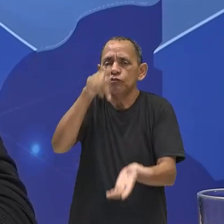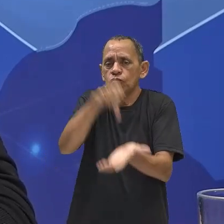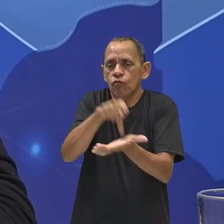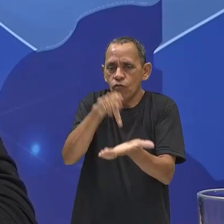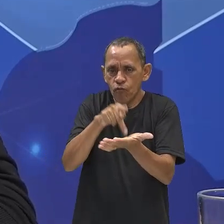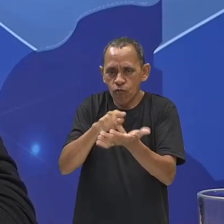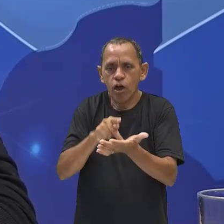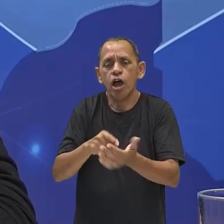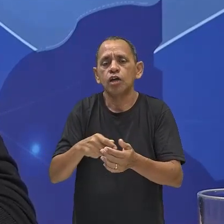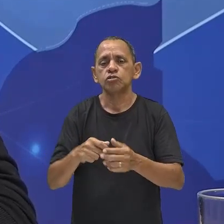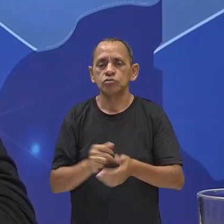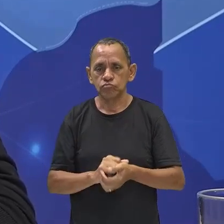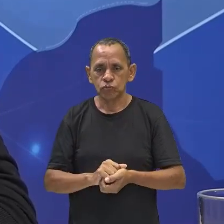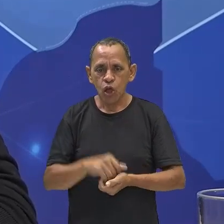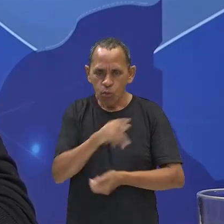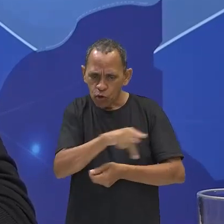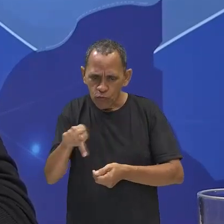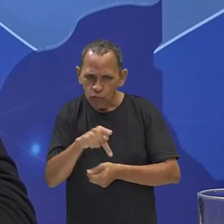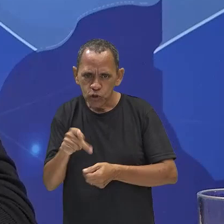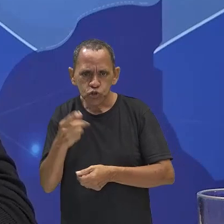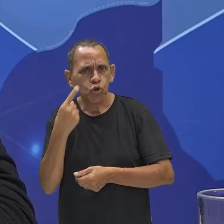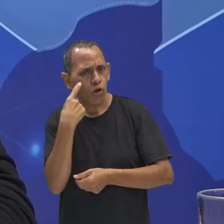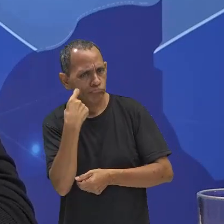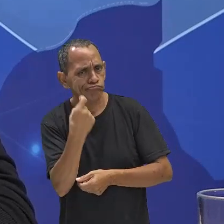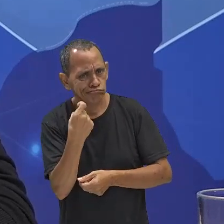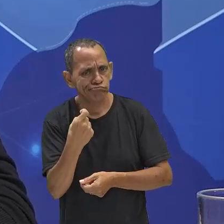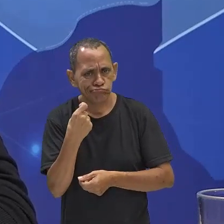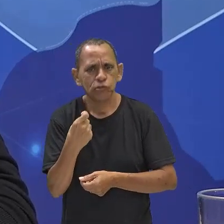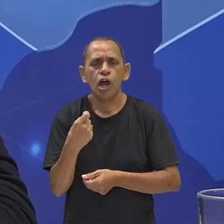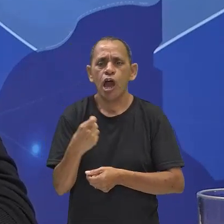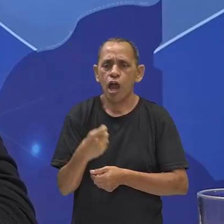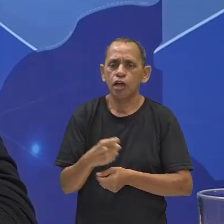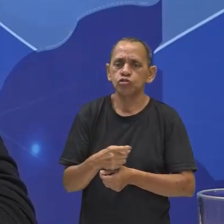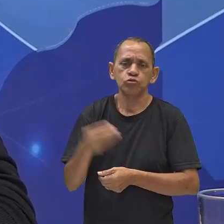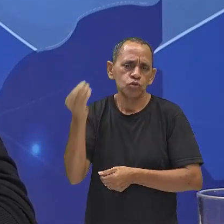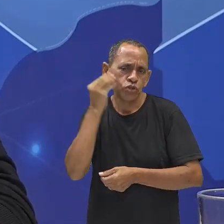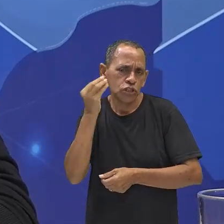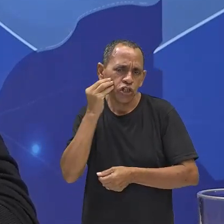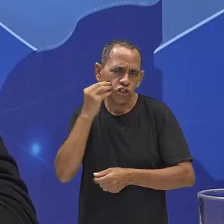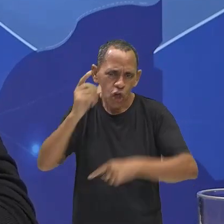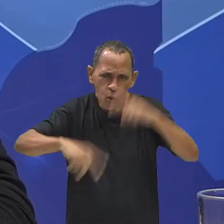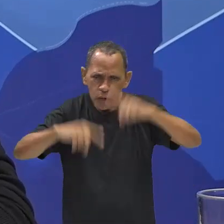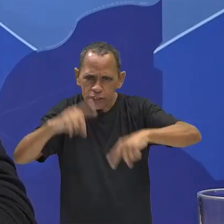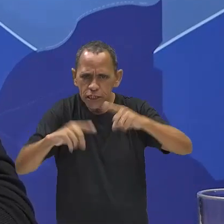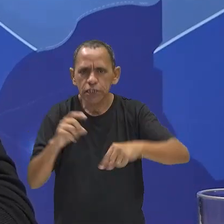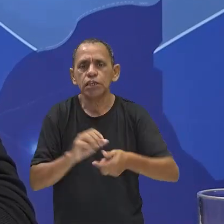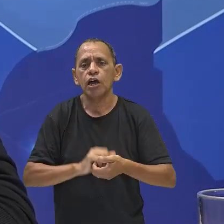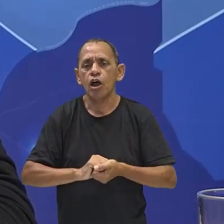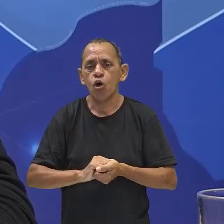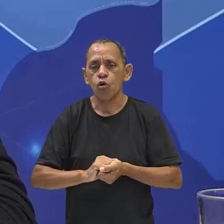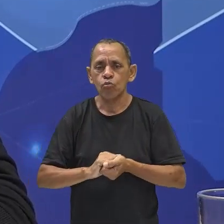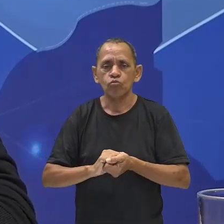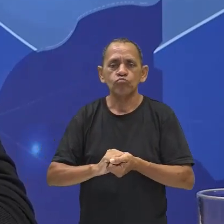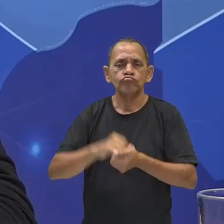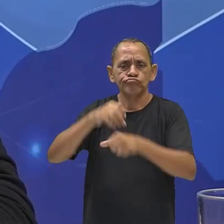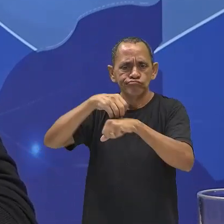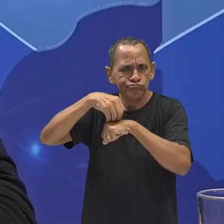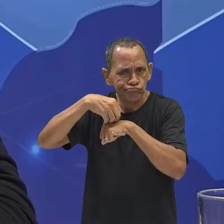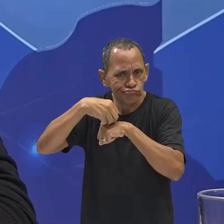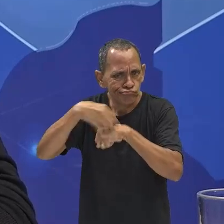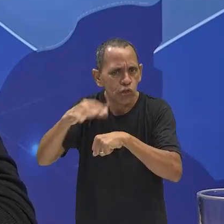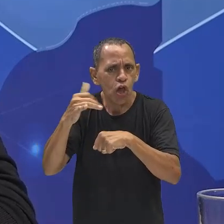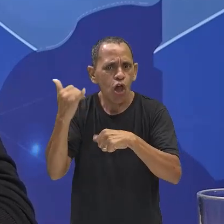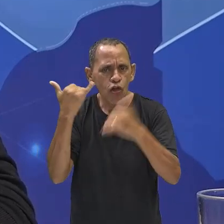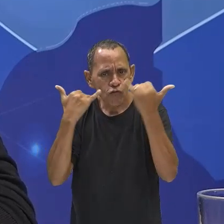conexão dele, então ele está ali disposto realmente a fazer os testes junto com a gente. Isso para também aqui passar a informação que eu dei agora, isso fique claro.